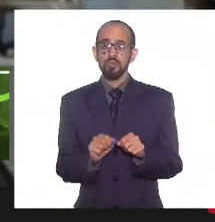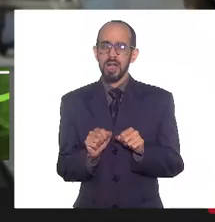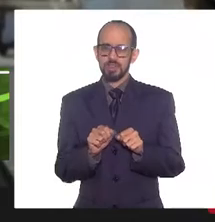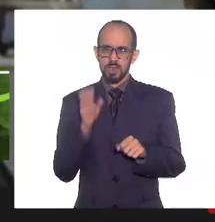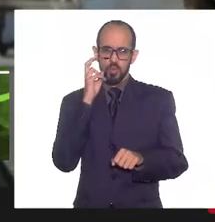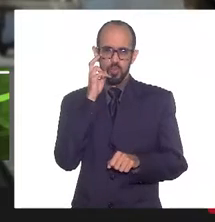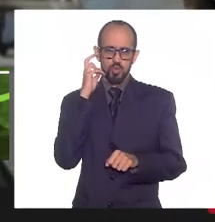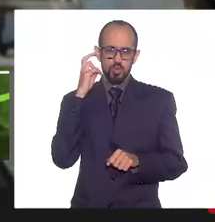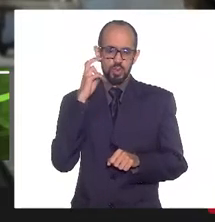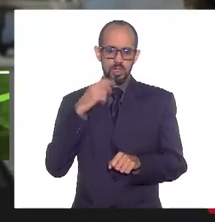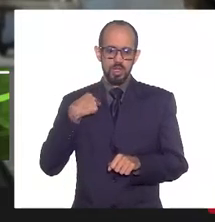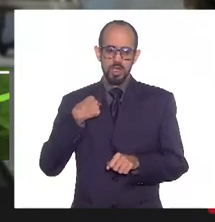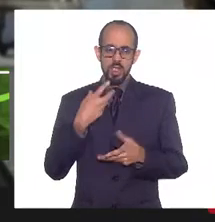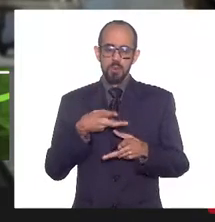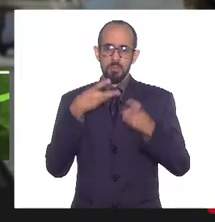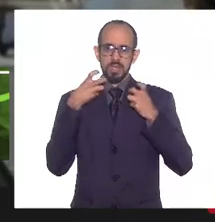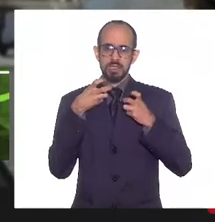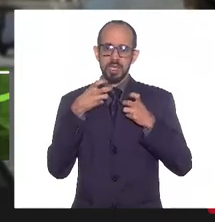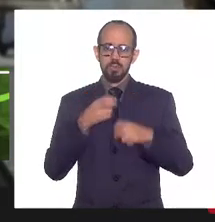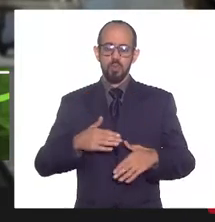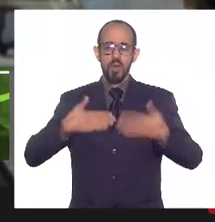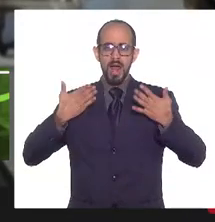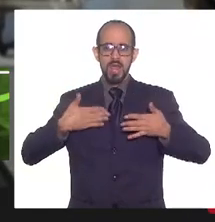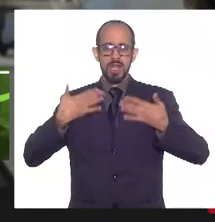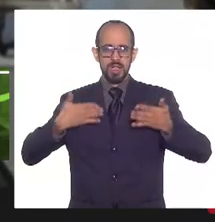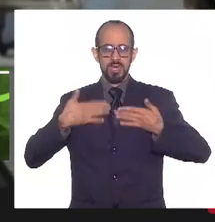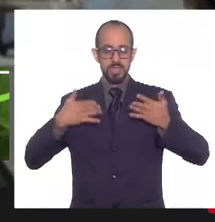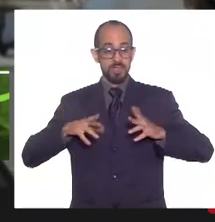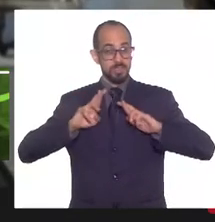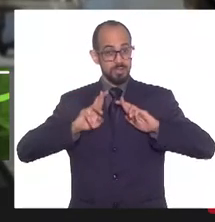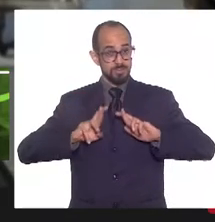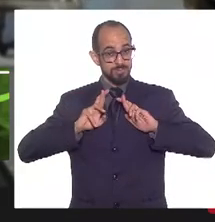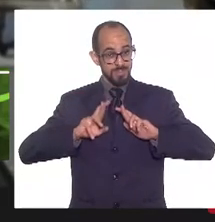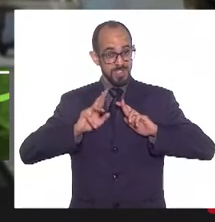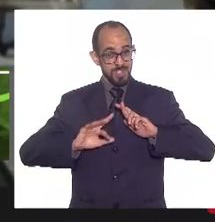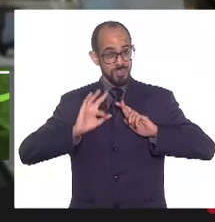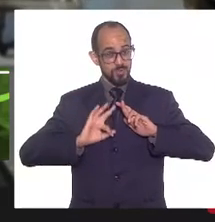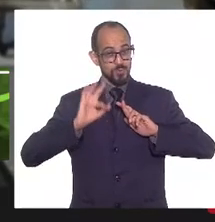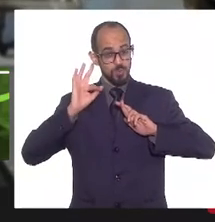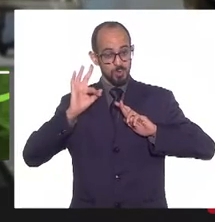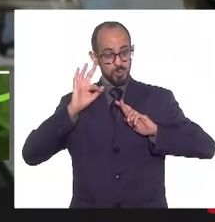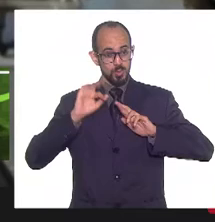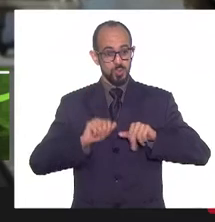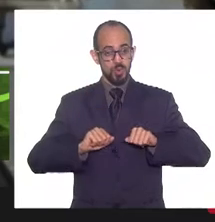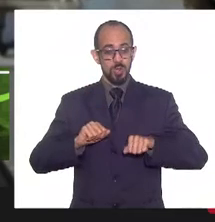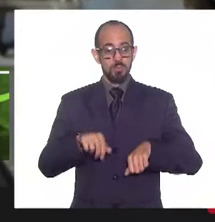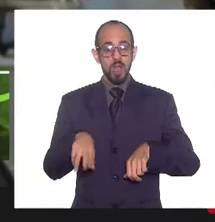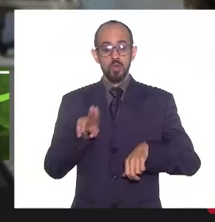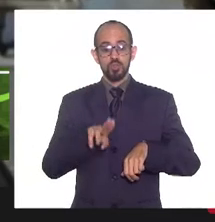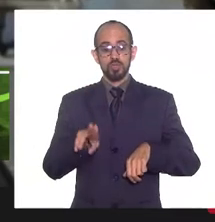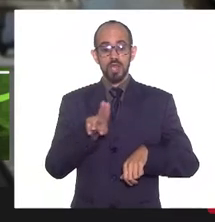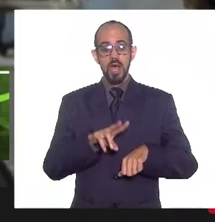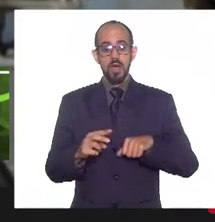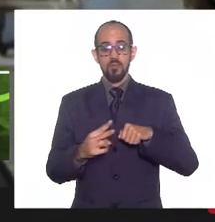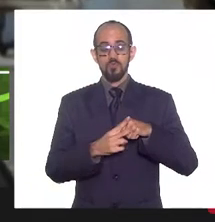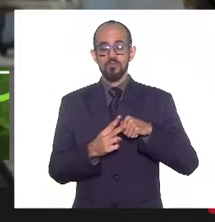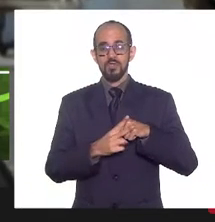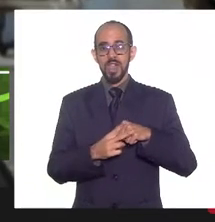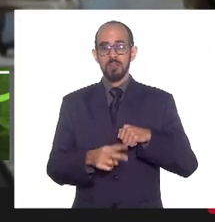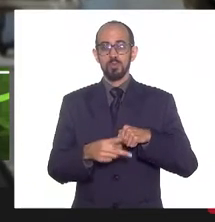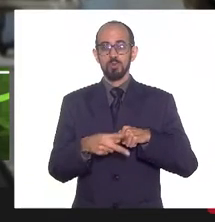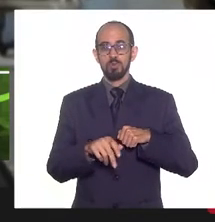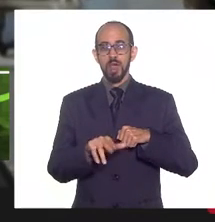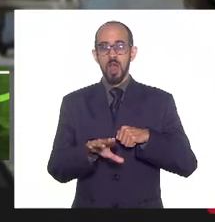eu vejo com muita alegria e muito esperançosa também para usar um verbo do nosso mestre Paulo Freire